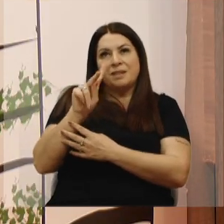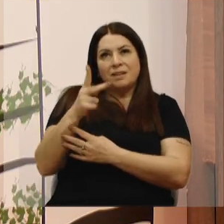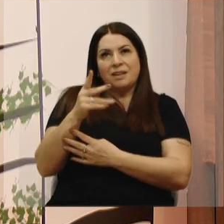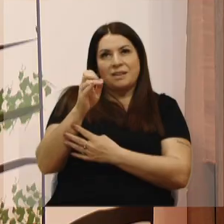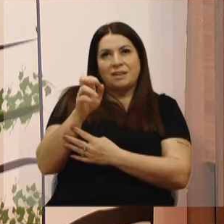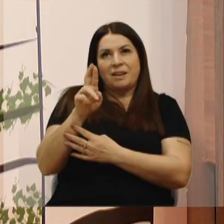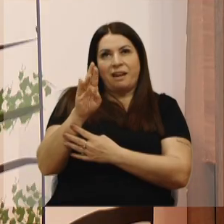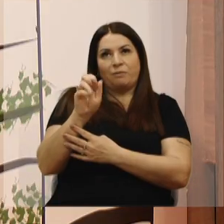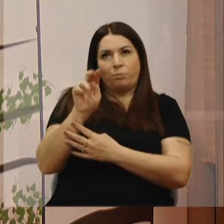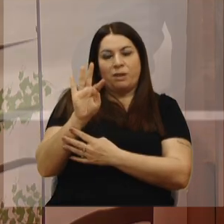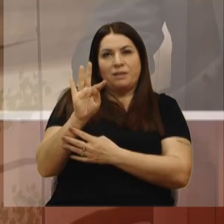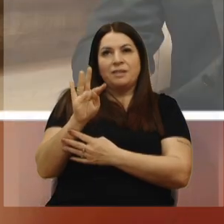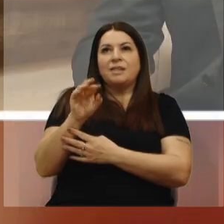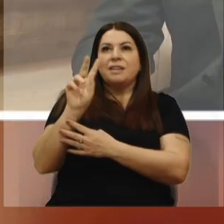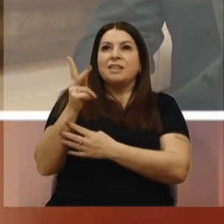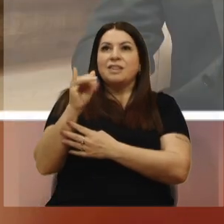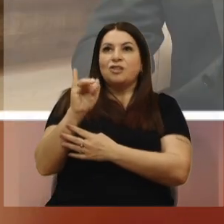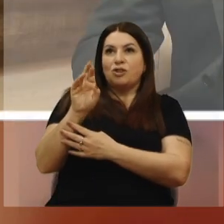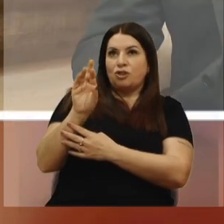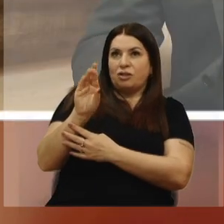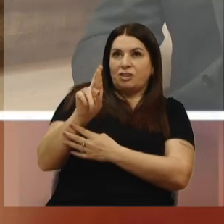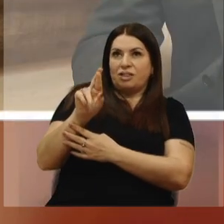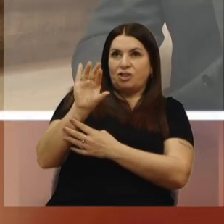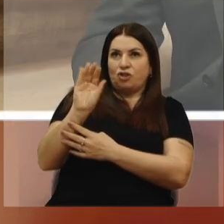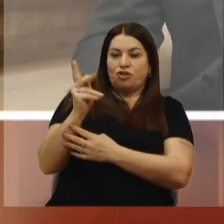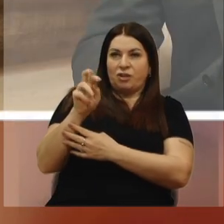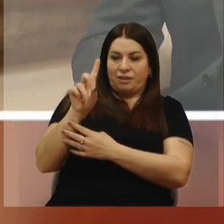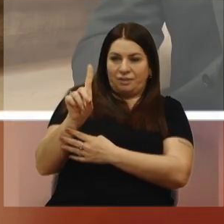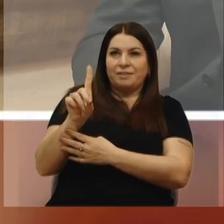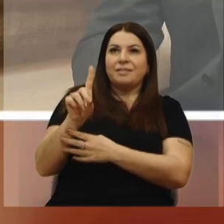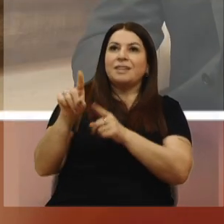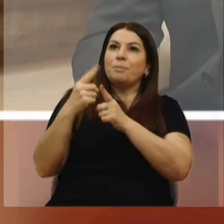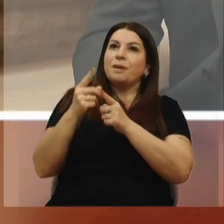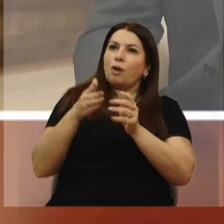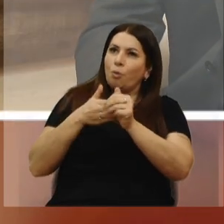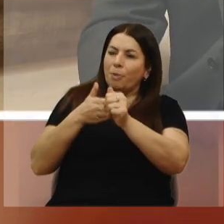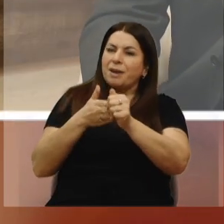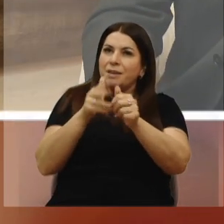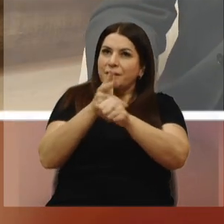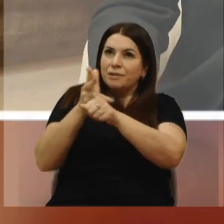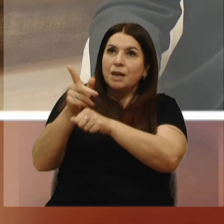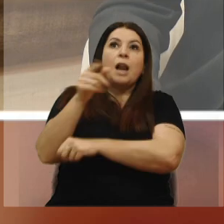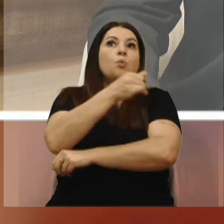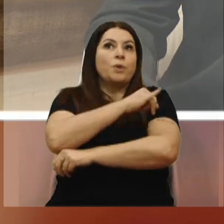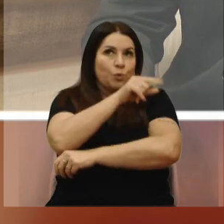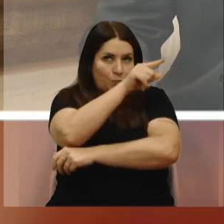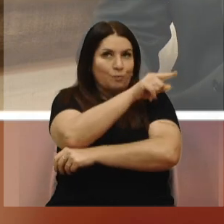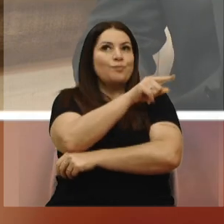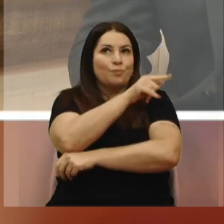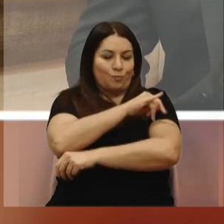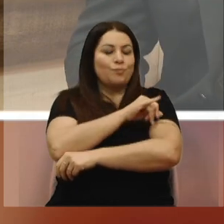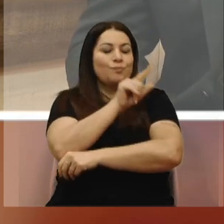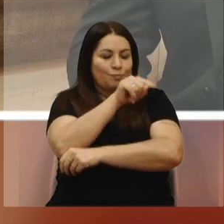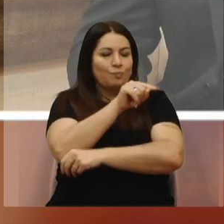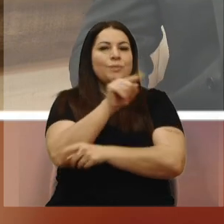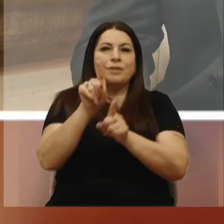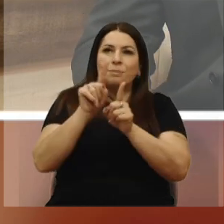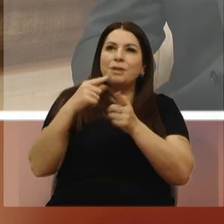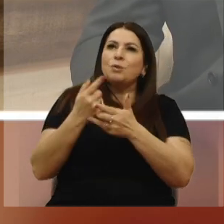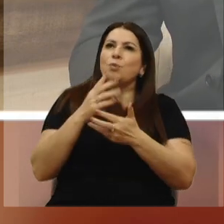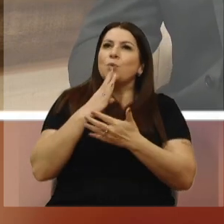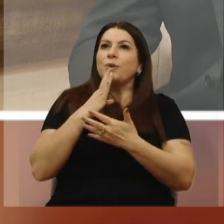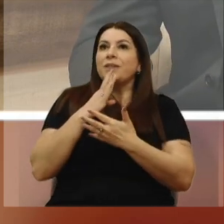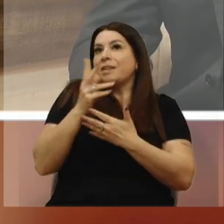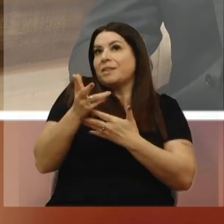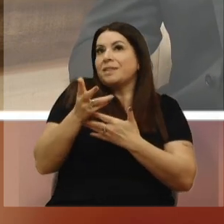a Herbert Richards, né? Ele fica lá por uma semana, inclusive ele vai acompanhar as gravações. Isso, né? No Rio, né? No Rio de Janeiro, exatamente.